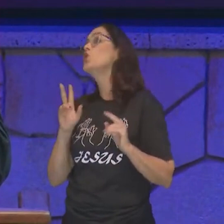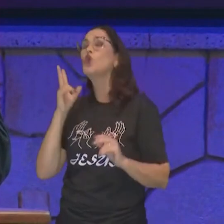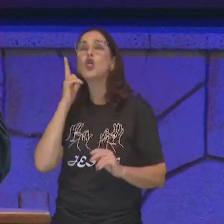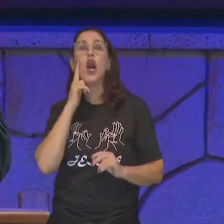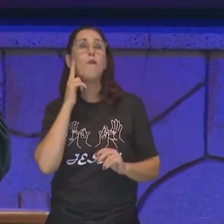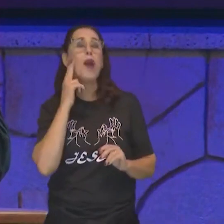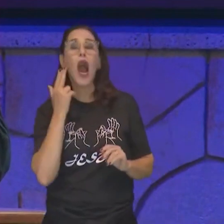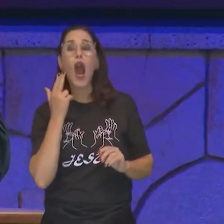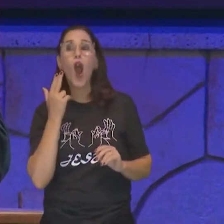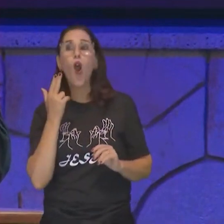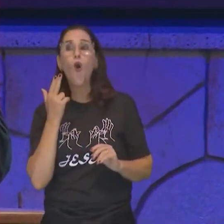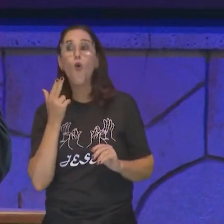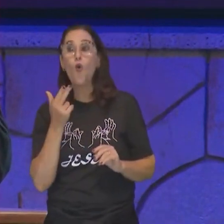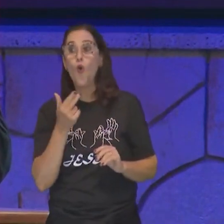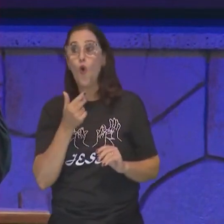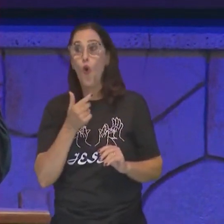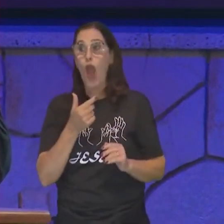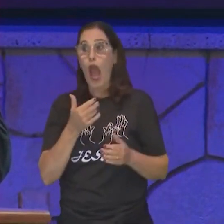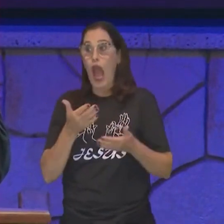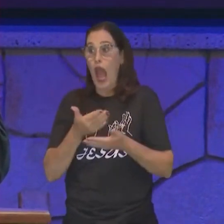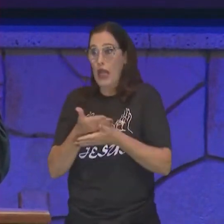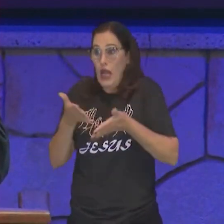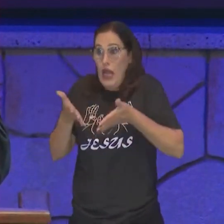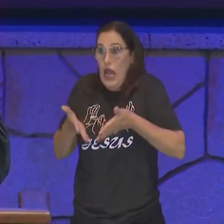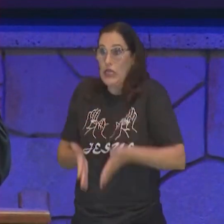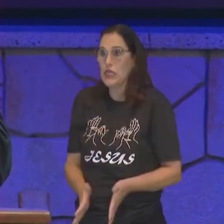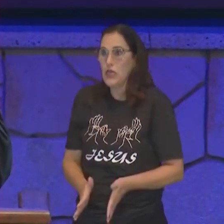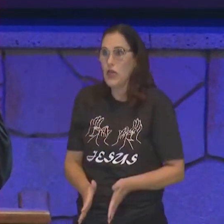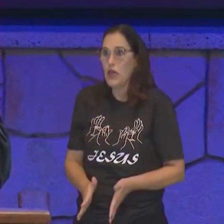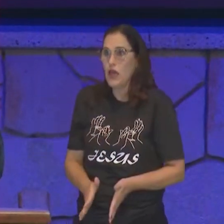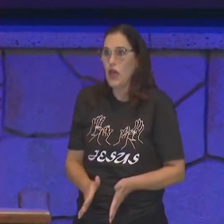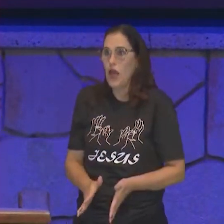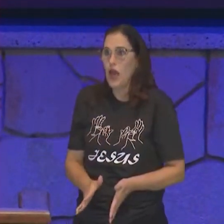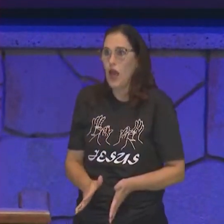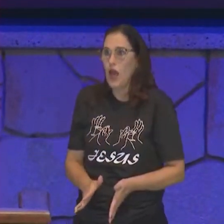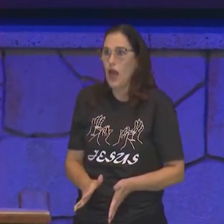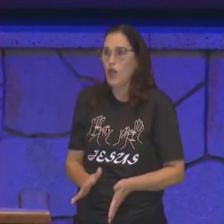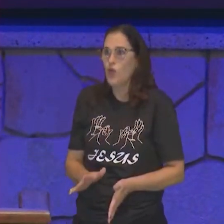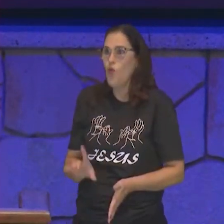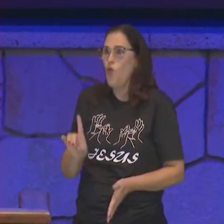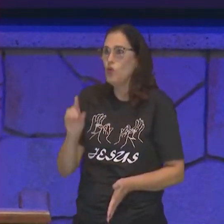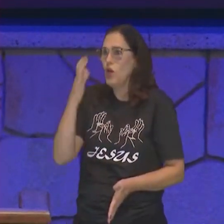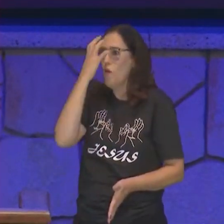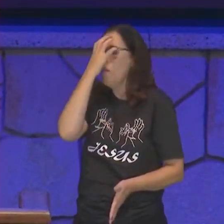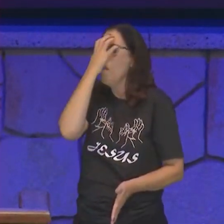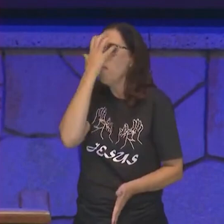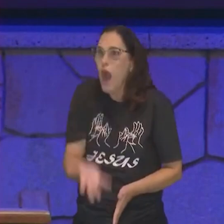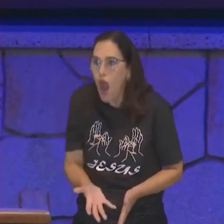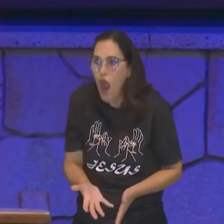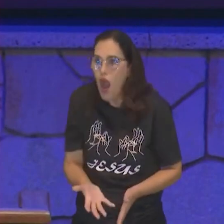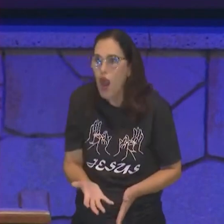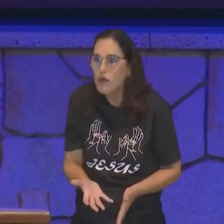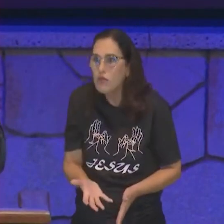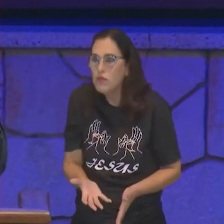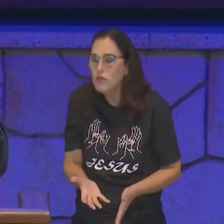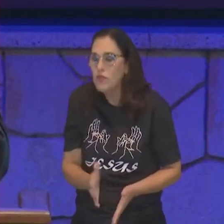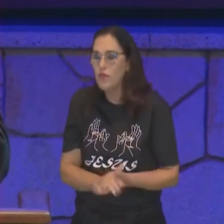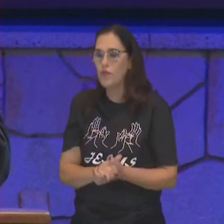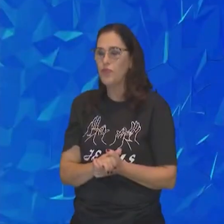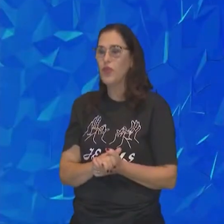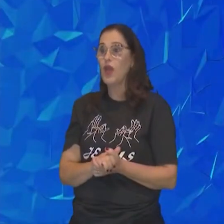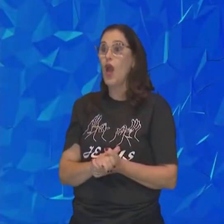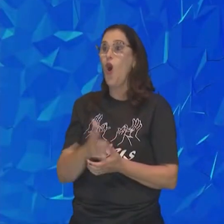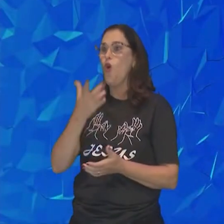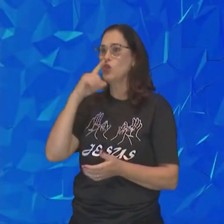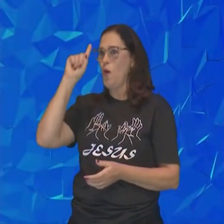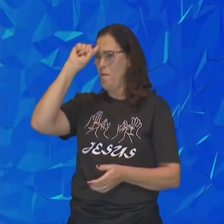nascido, chegou o momento em que a máscara caiu. Diz a palavra do Senhor, no verso 1, o